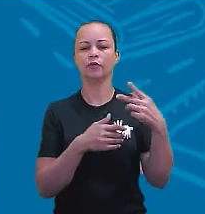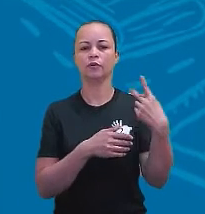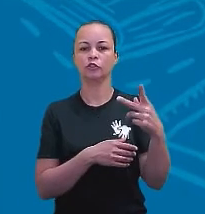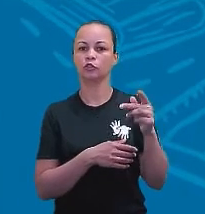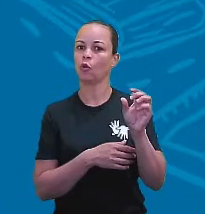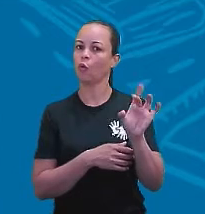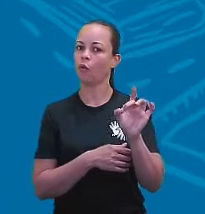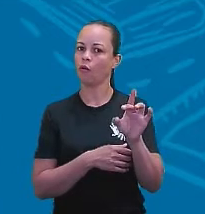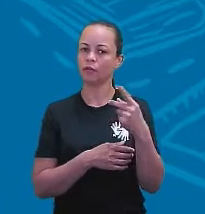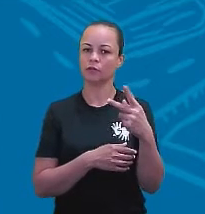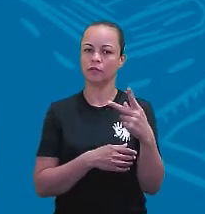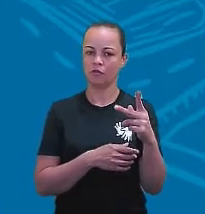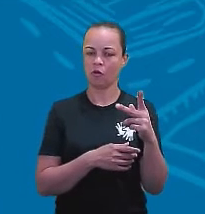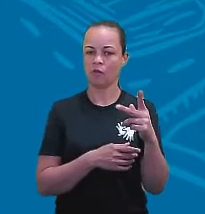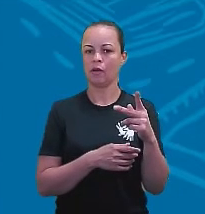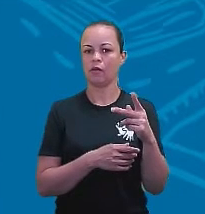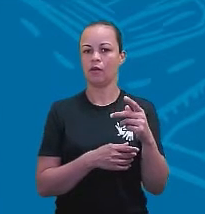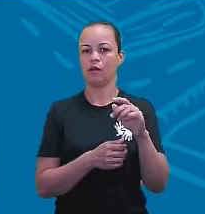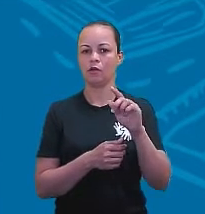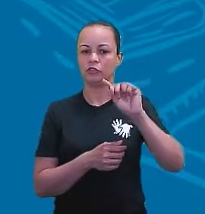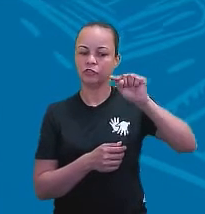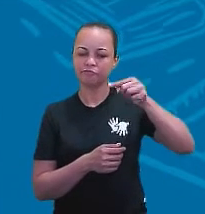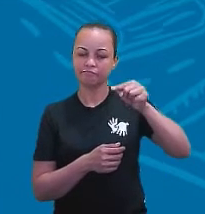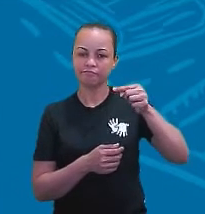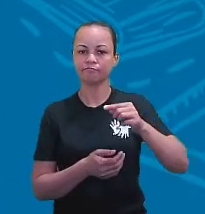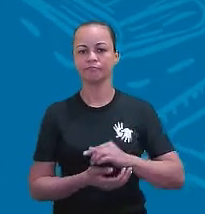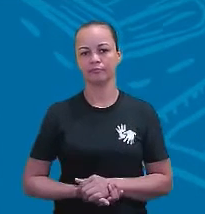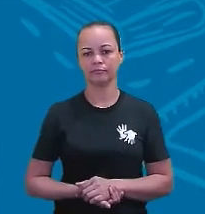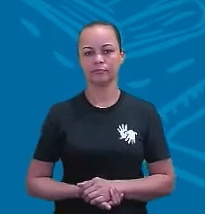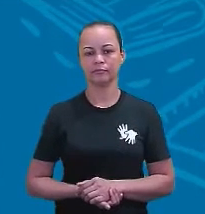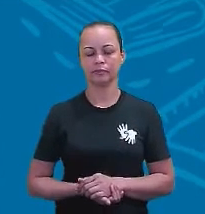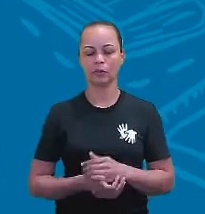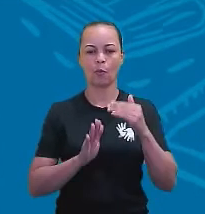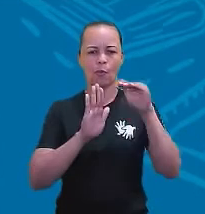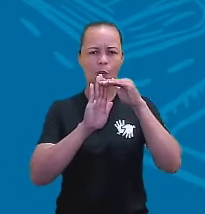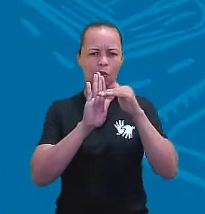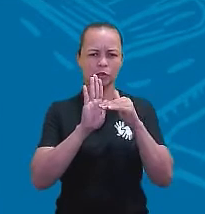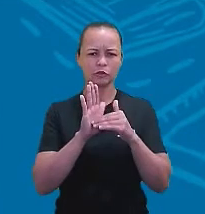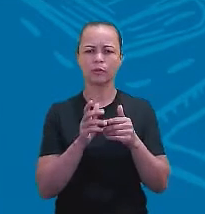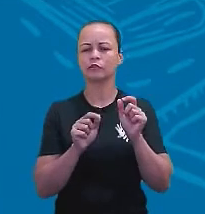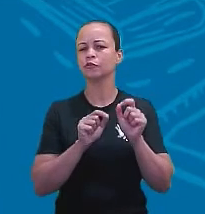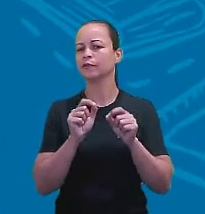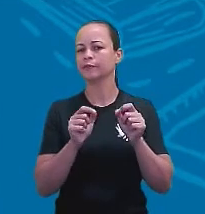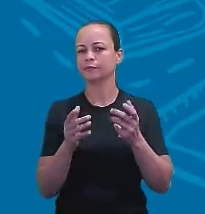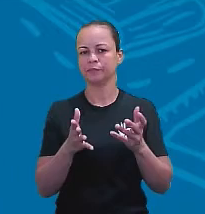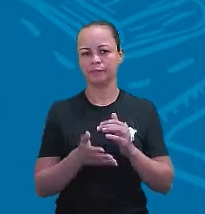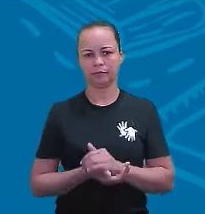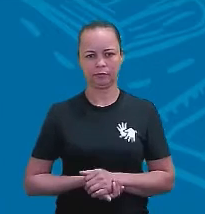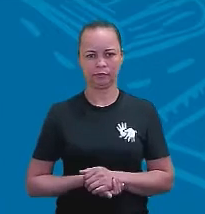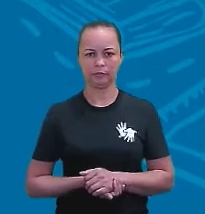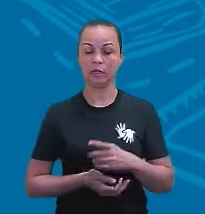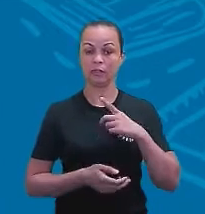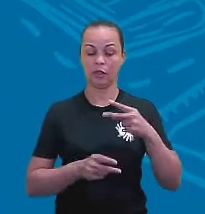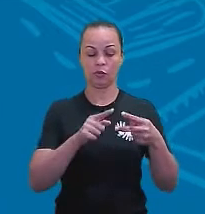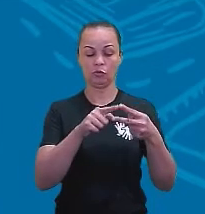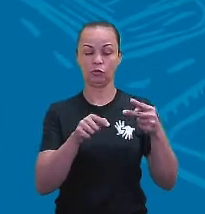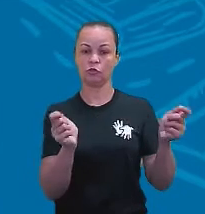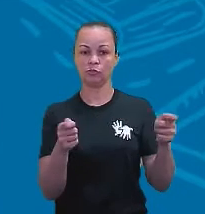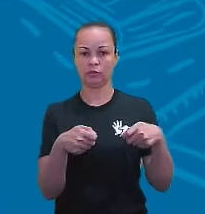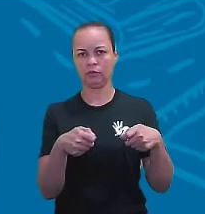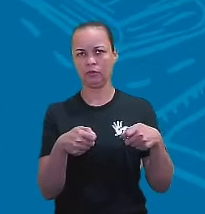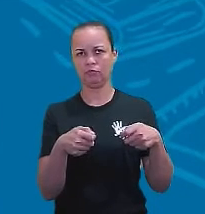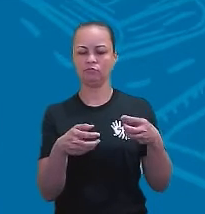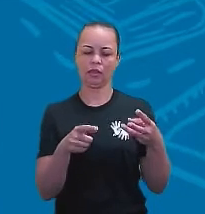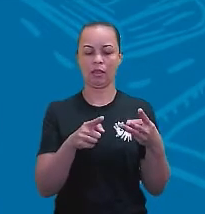essa forma contraída, certo? E com os demais, eu faço o quê? Gente, eu tenho duas possibilidades, na verdade,